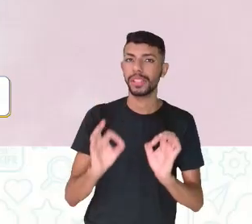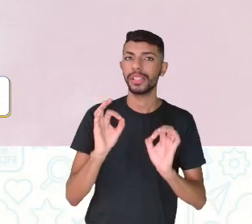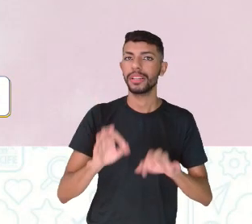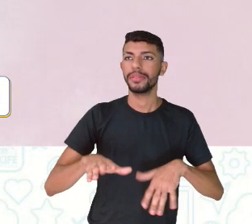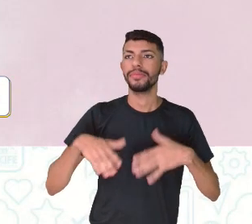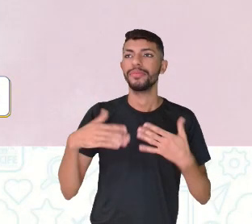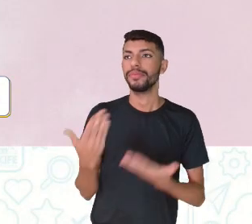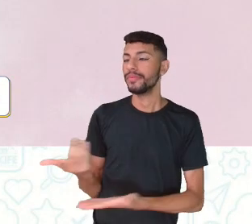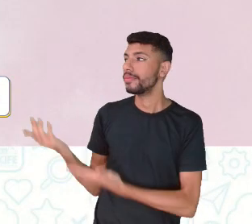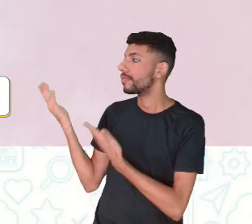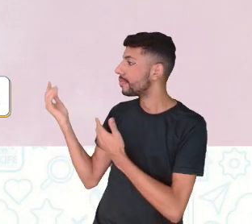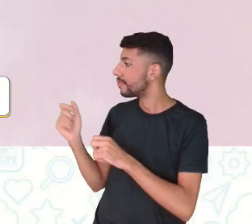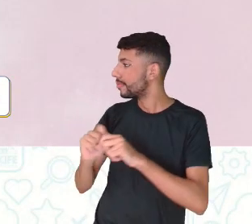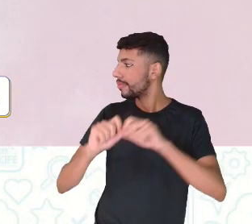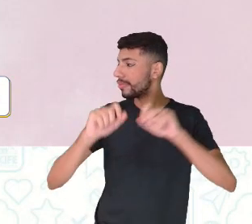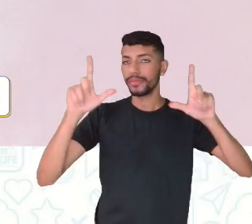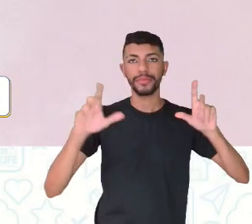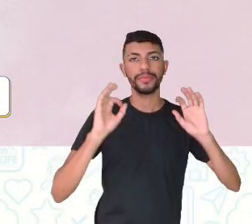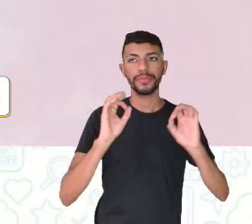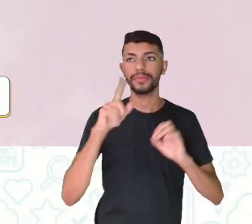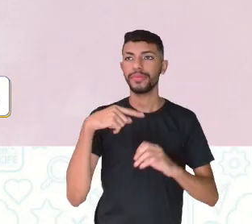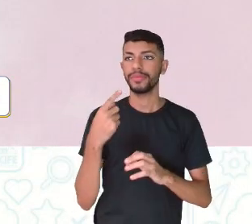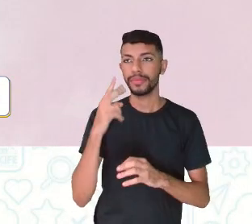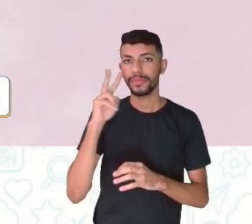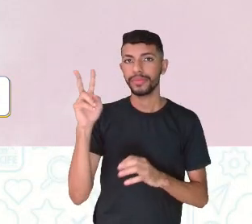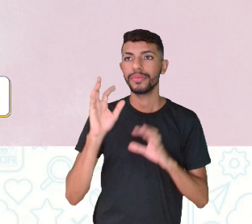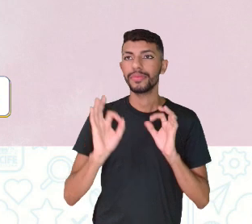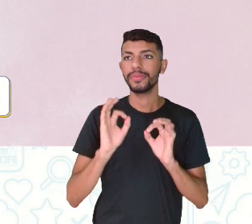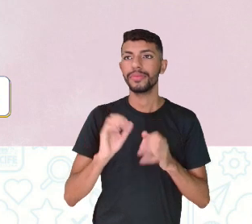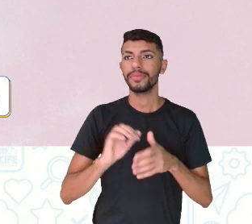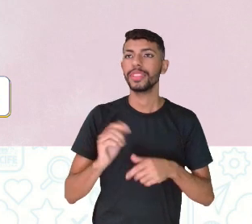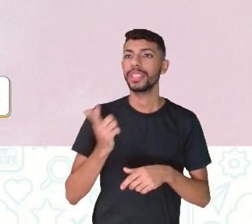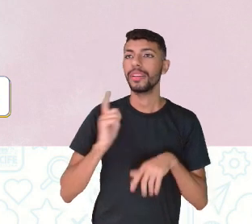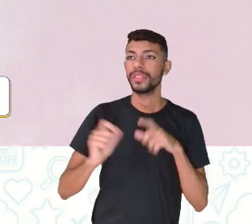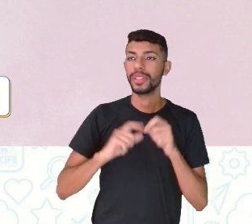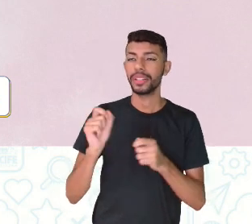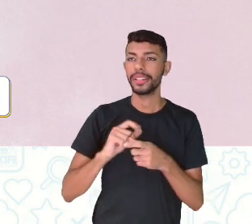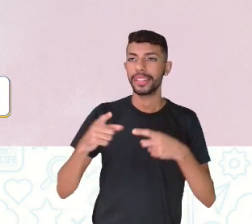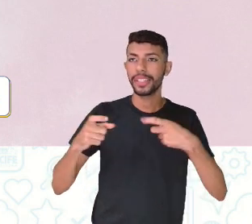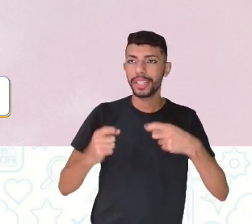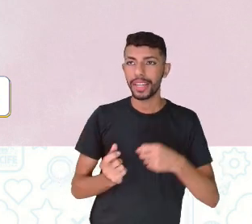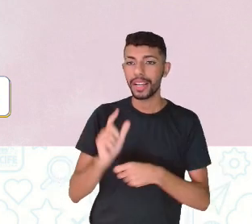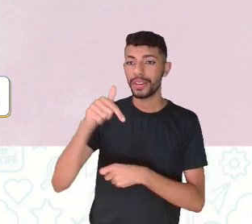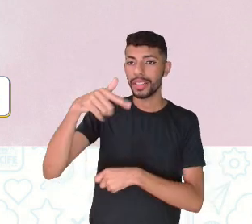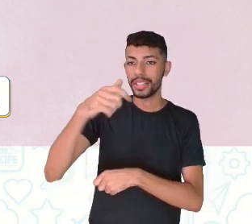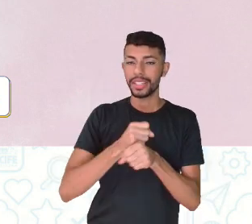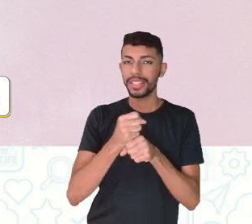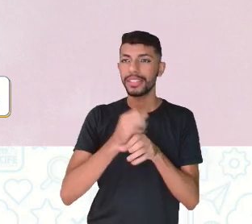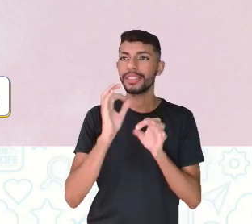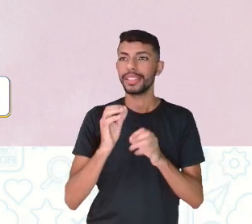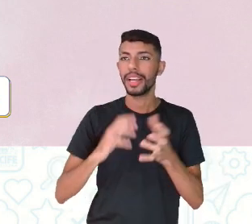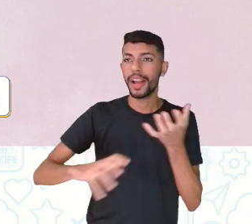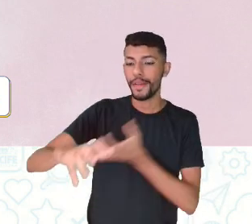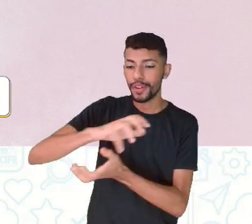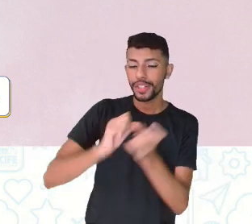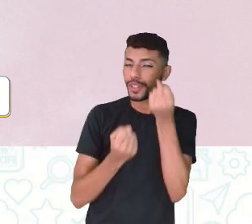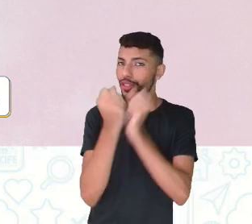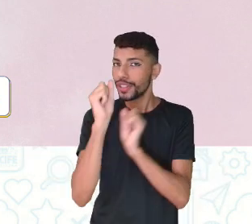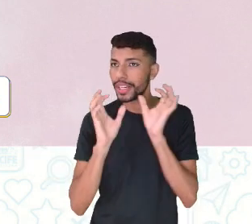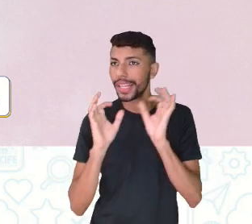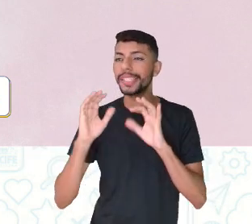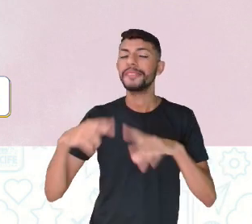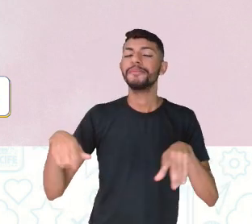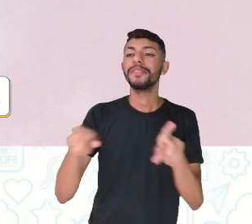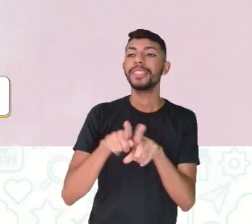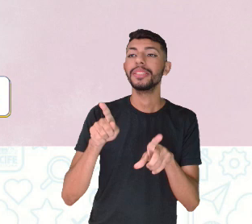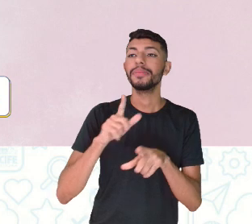slide. Então lá a gente viu, né, a Inglaterra com a Guerra dos 7 Anos, a Revolução Industrial, e aí